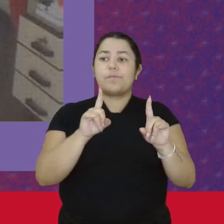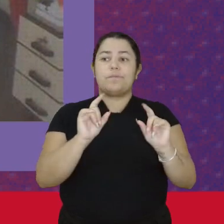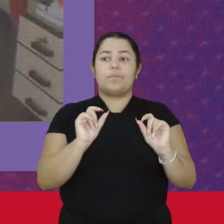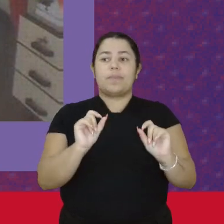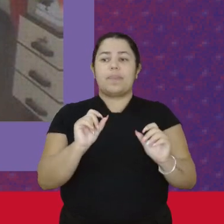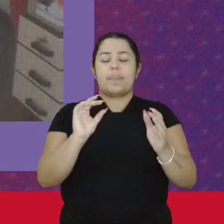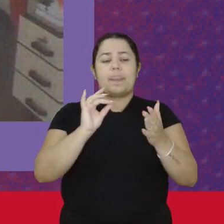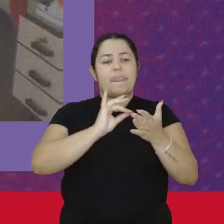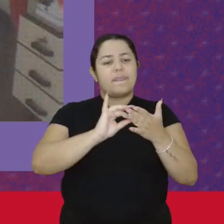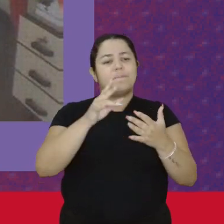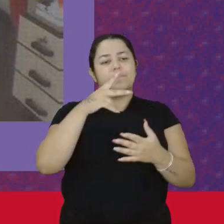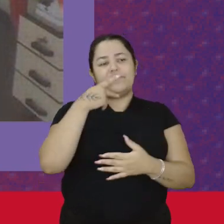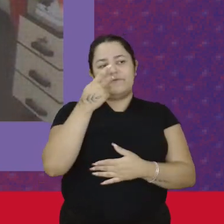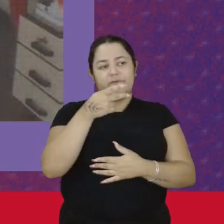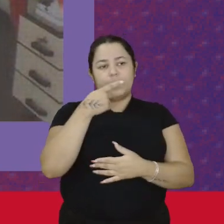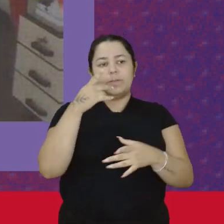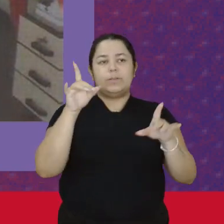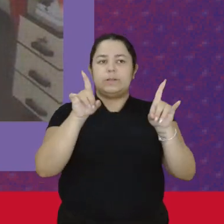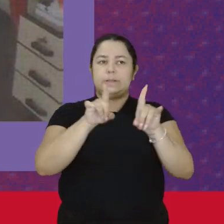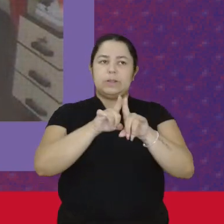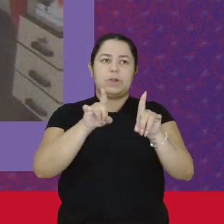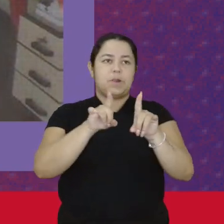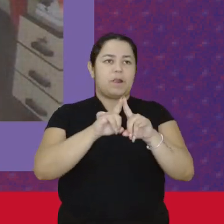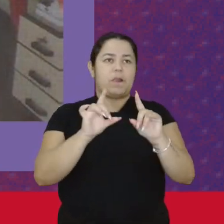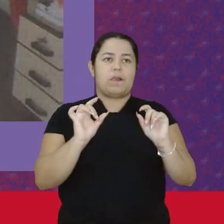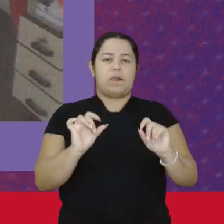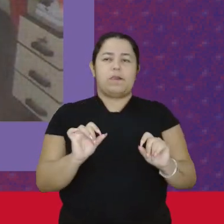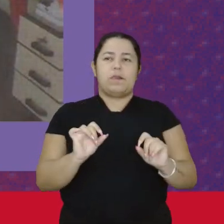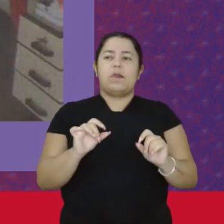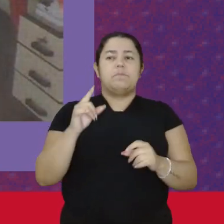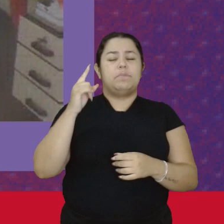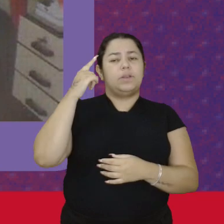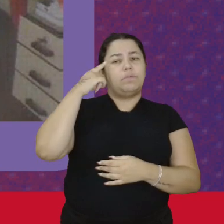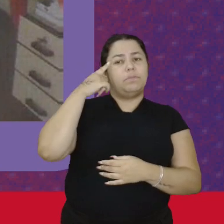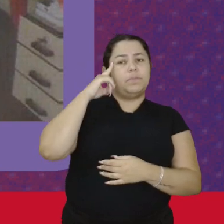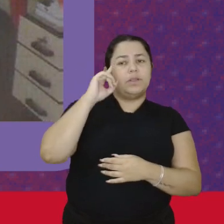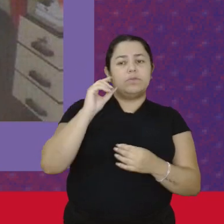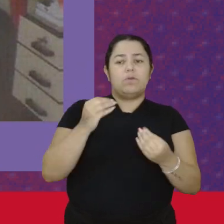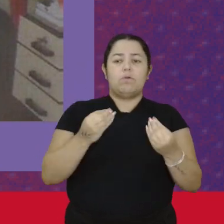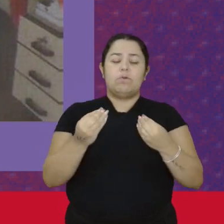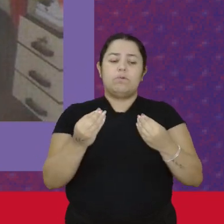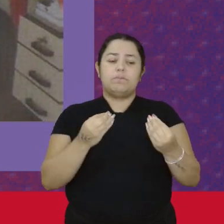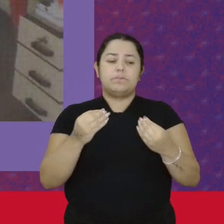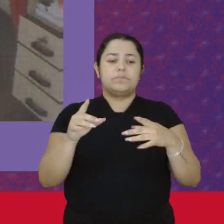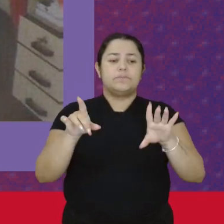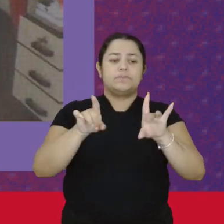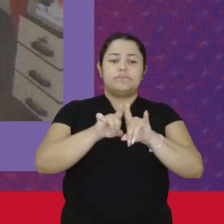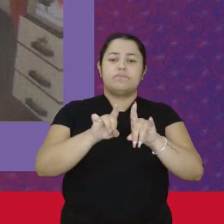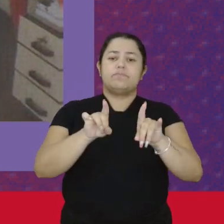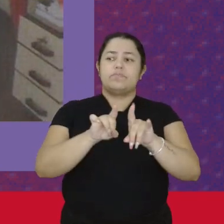escreve, fala e não pensa assim, como é que está sendo